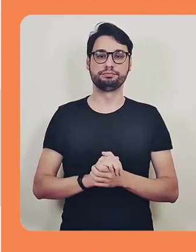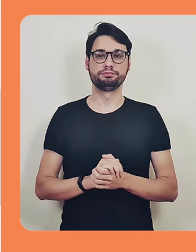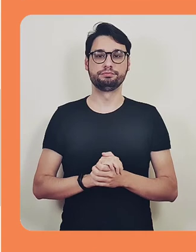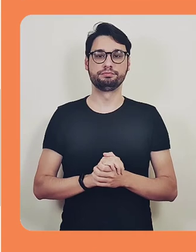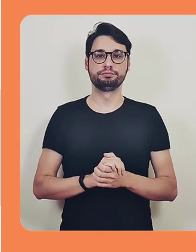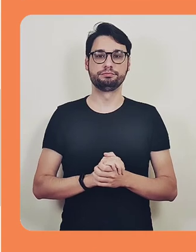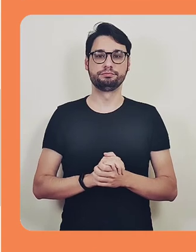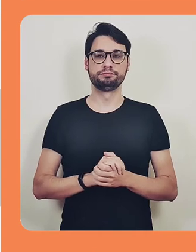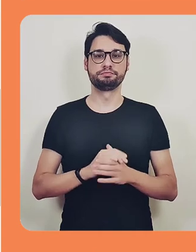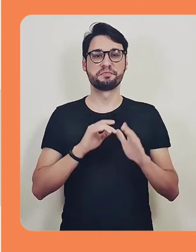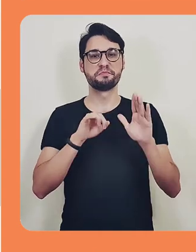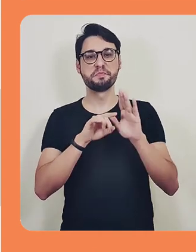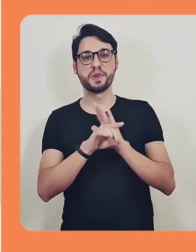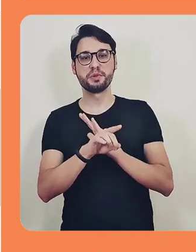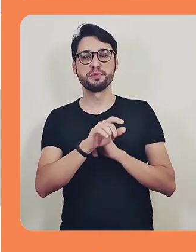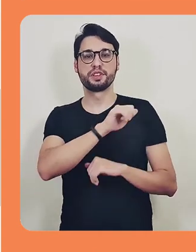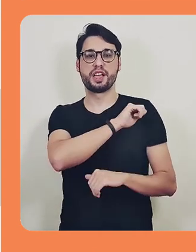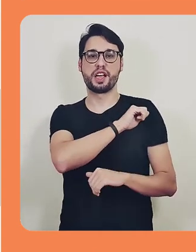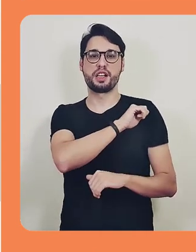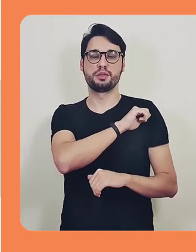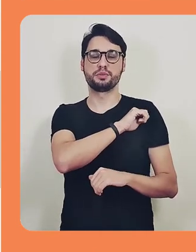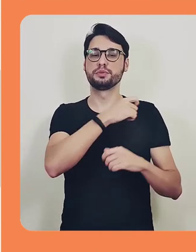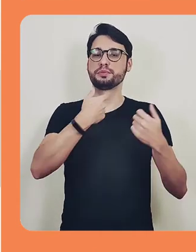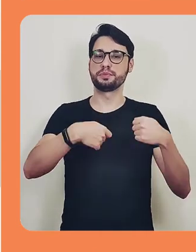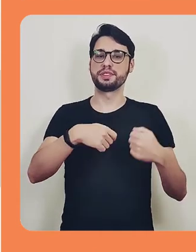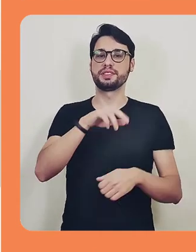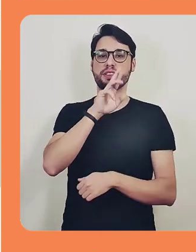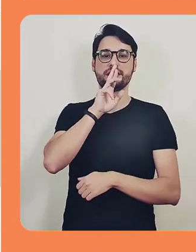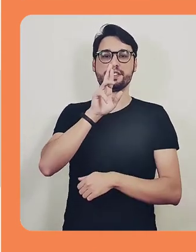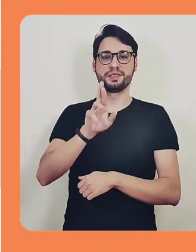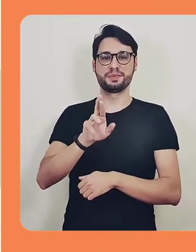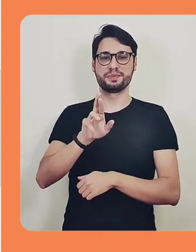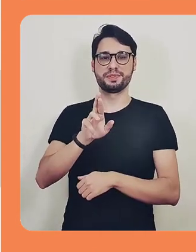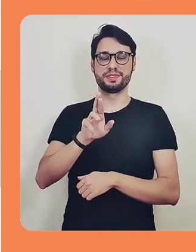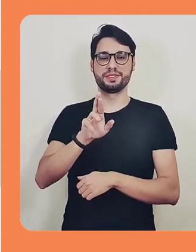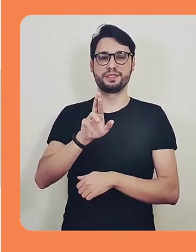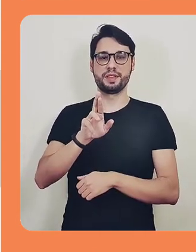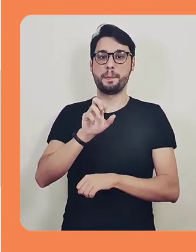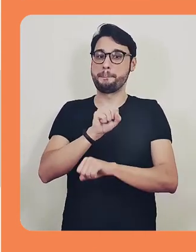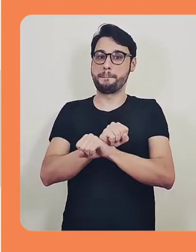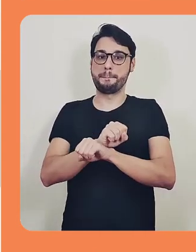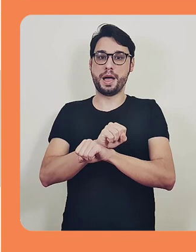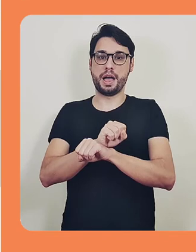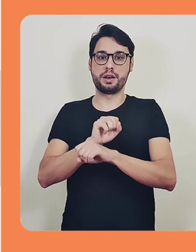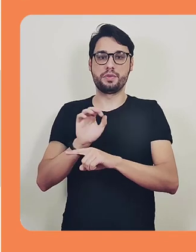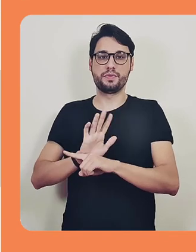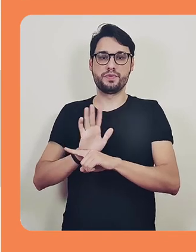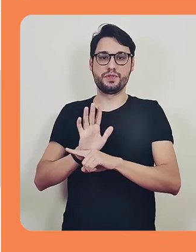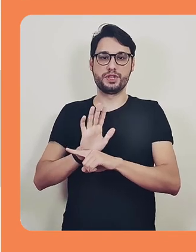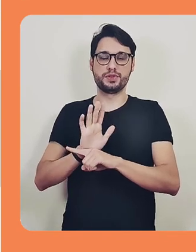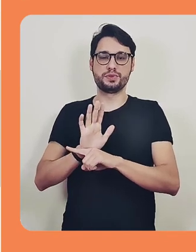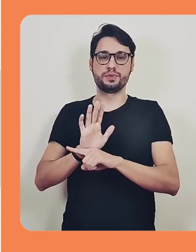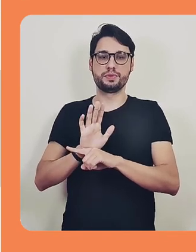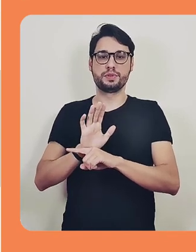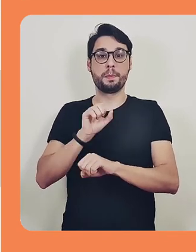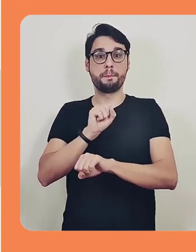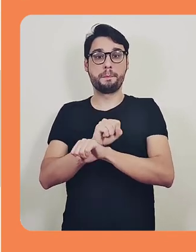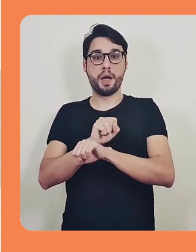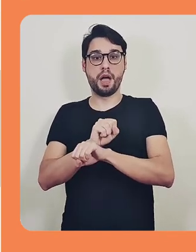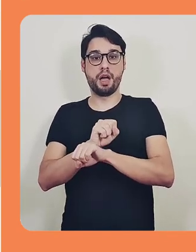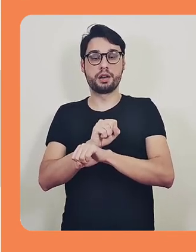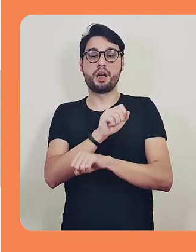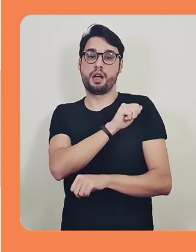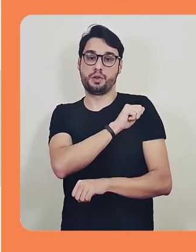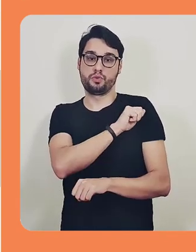falando, e de repente, a 1 minuto e 50, aparece a opção para o teu aluno responder. Eu marquei a opção